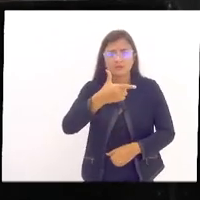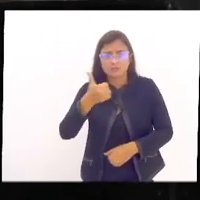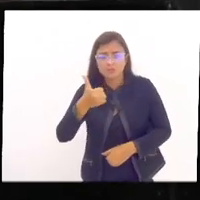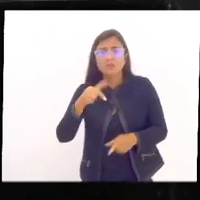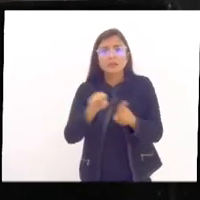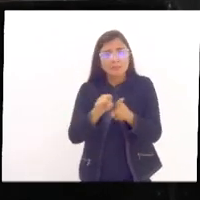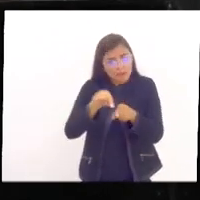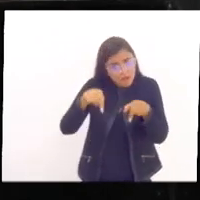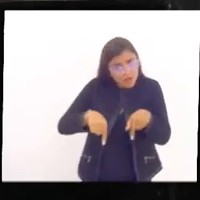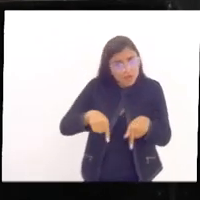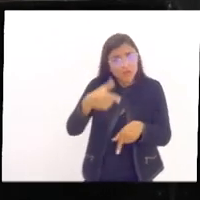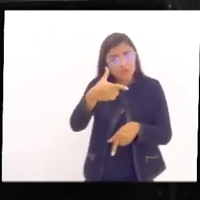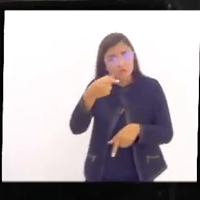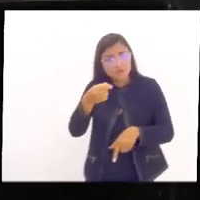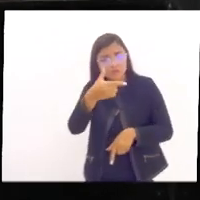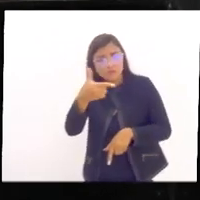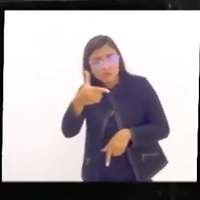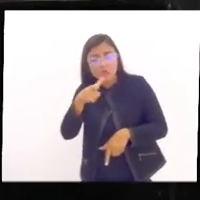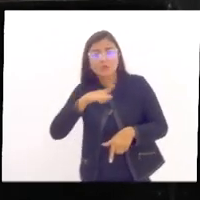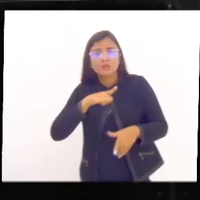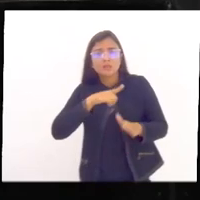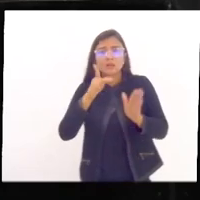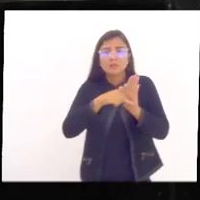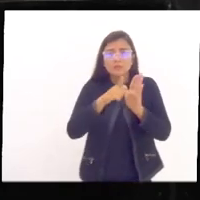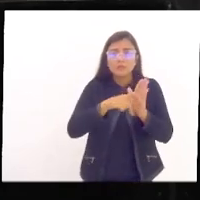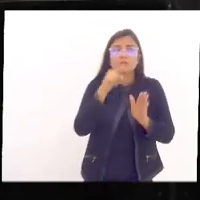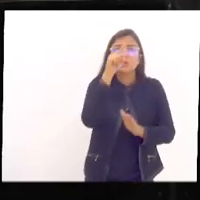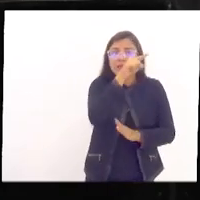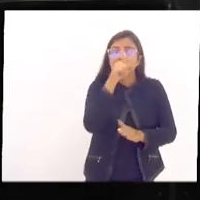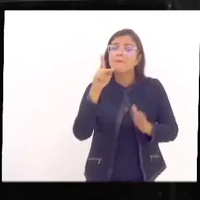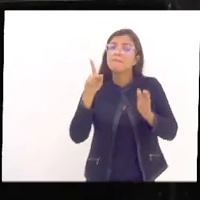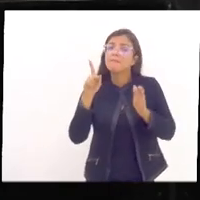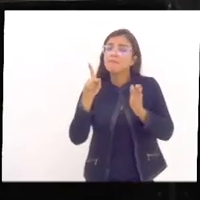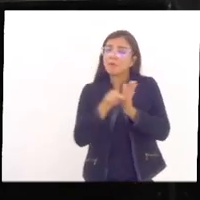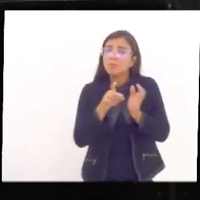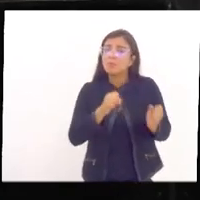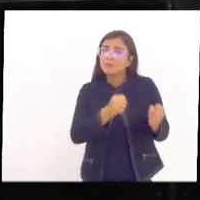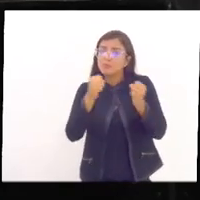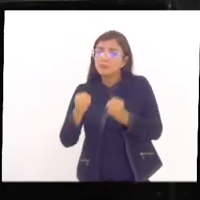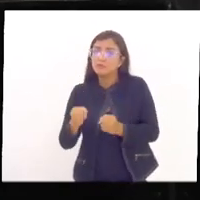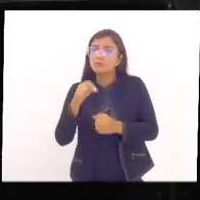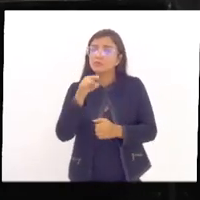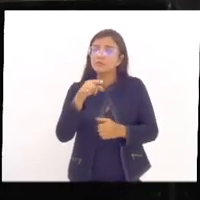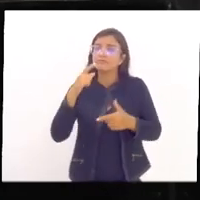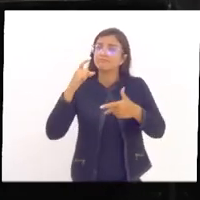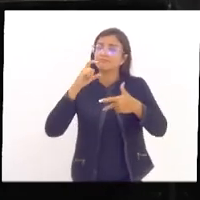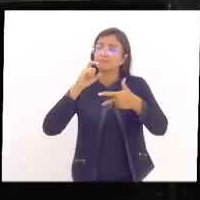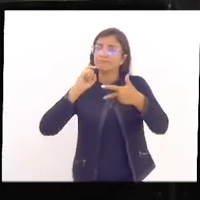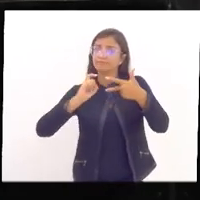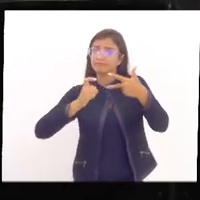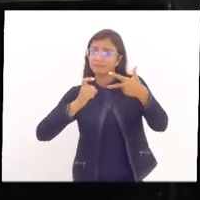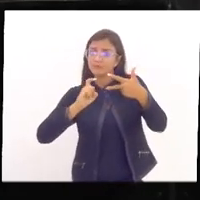2022, de projetos oriundos do Poder Executivo que caçavam direitos dos servidores. E essa casa